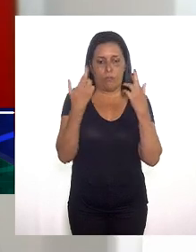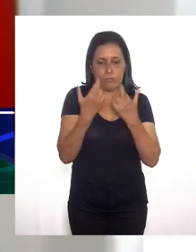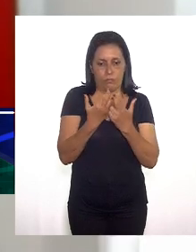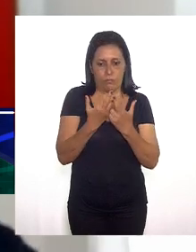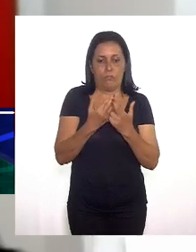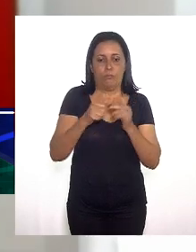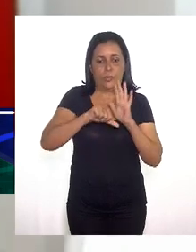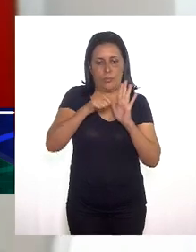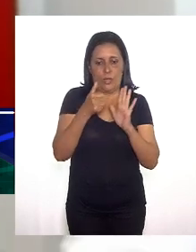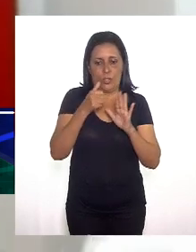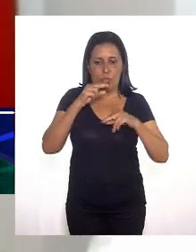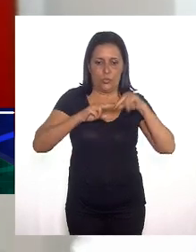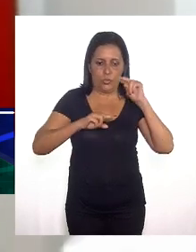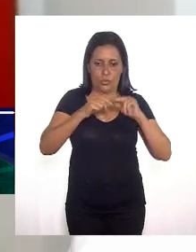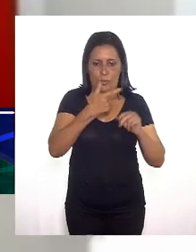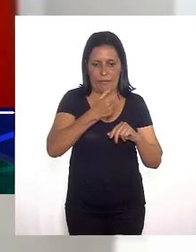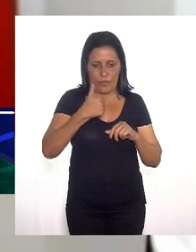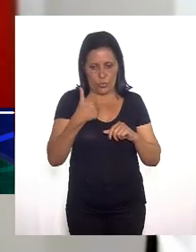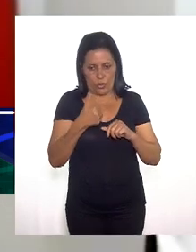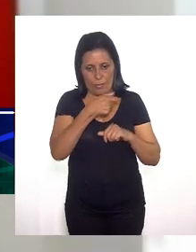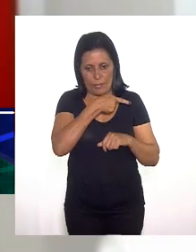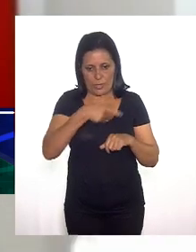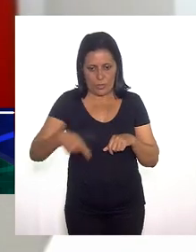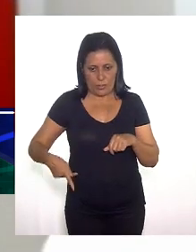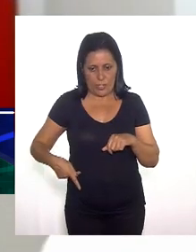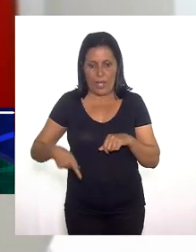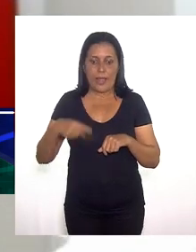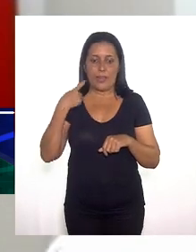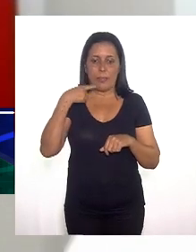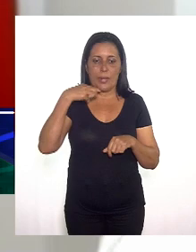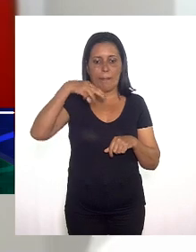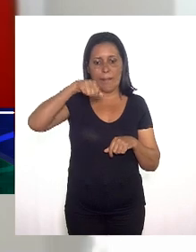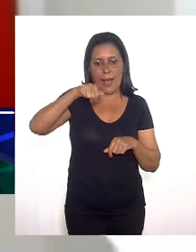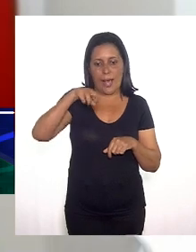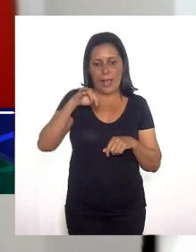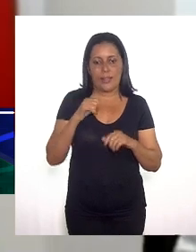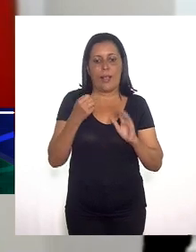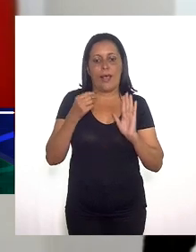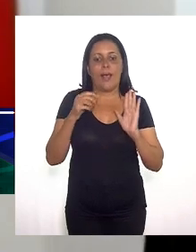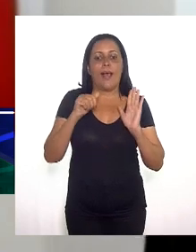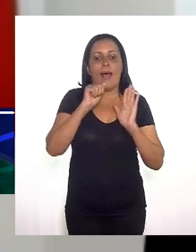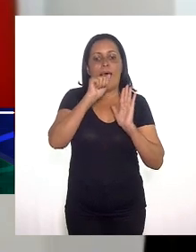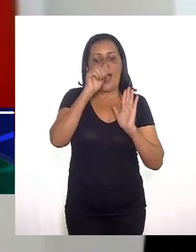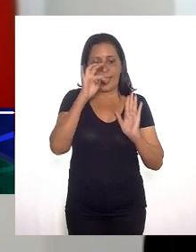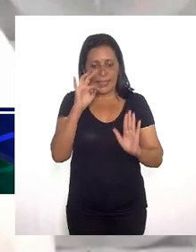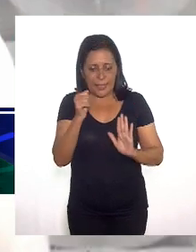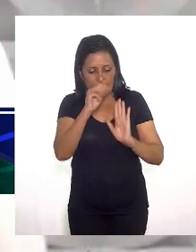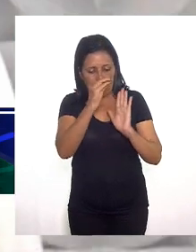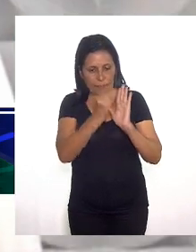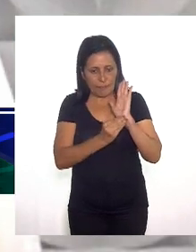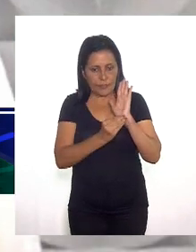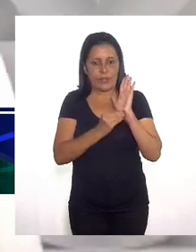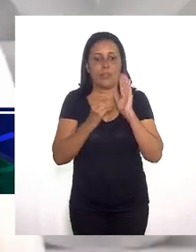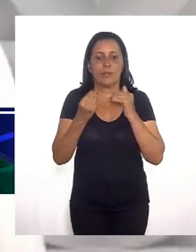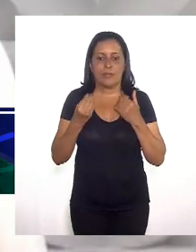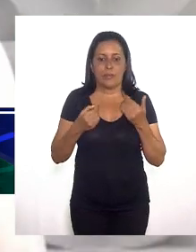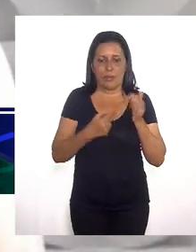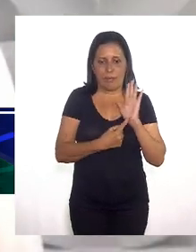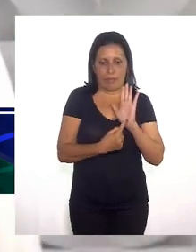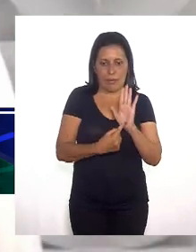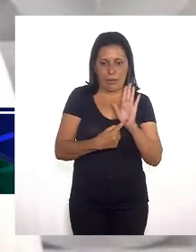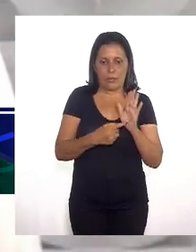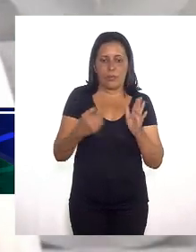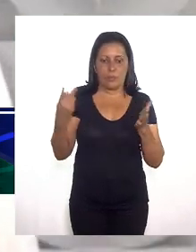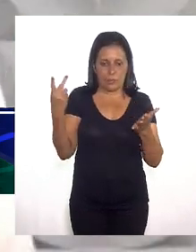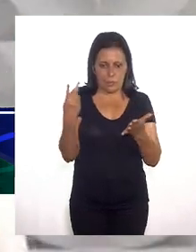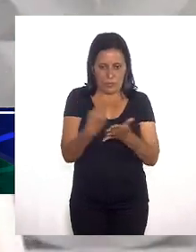2021. A presidência convida a deputada Marta Rocha a fazer a leitura da ata da sessão anterior. A ata reflete com exatidão o